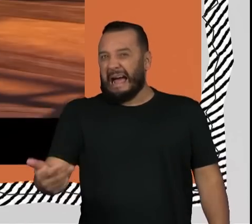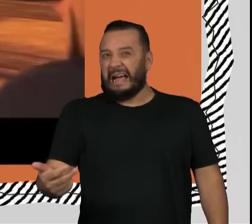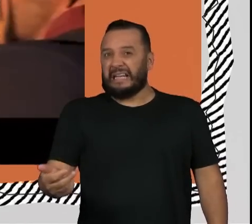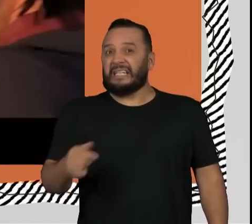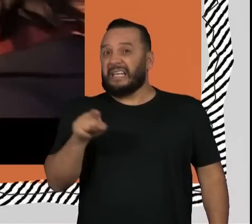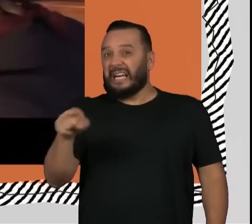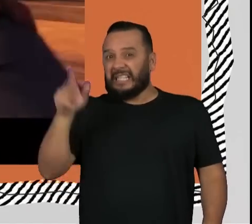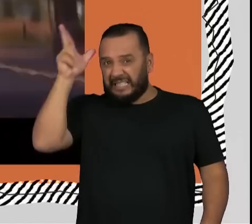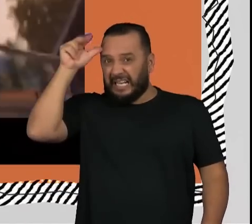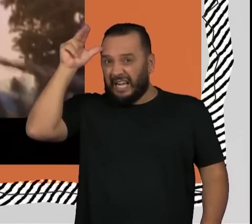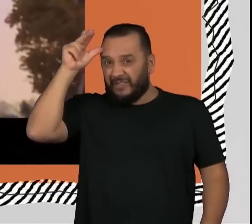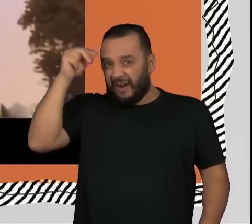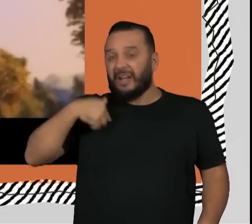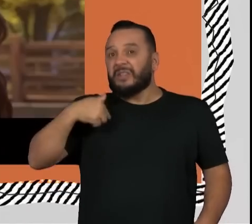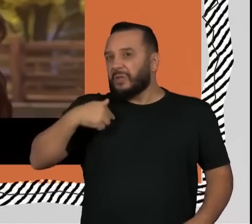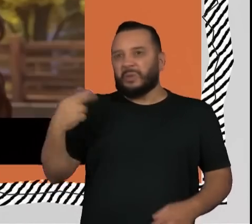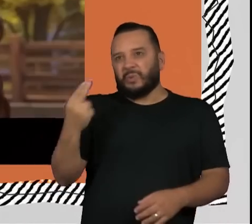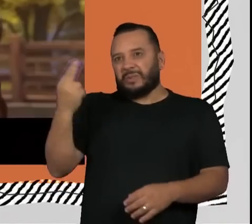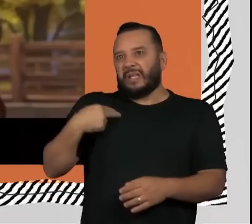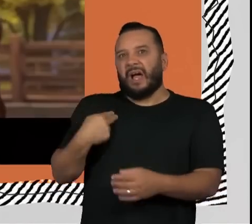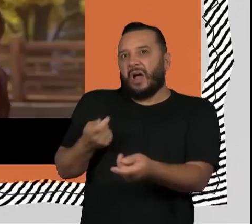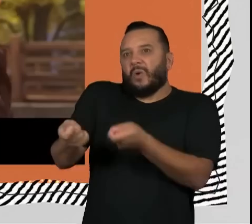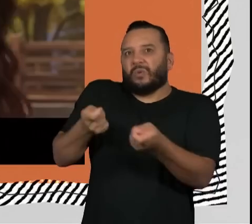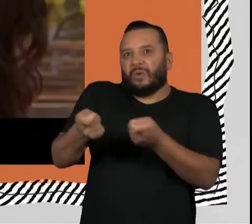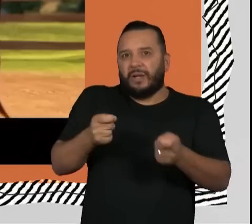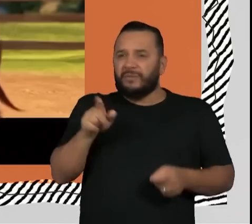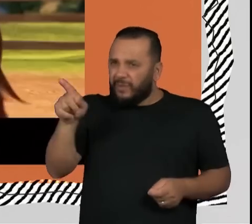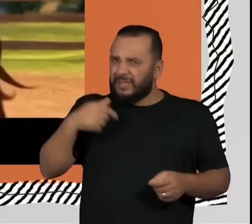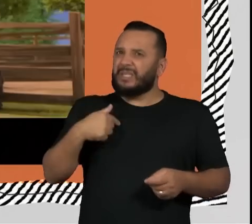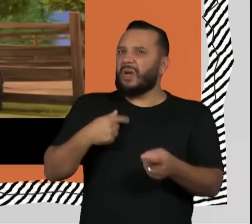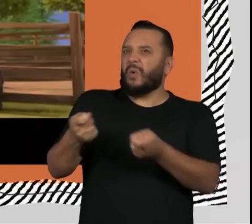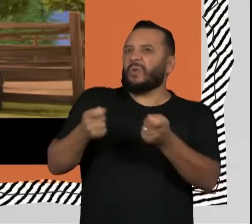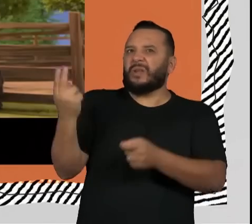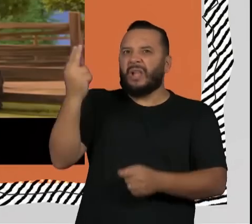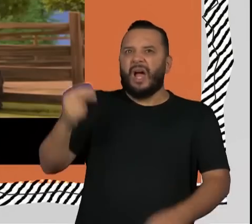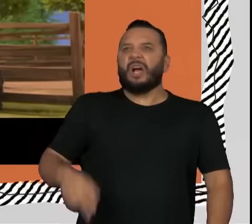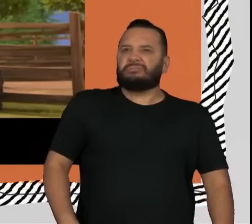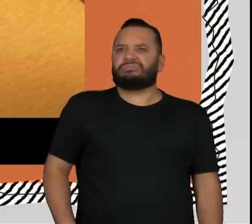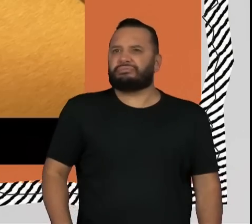Esse cavalo tem um espírito indomável. Você tem mesmo um espírito indomável.